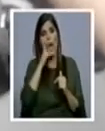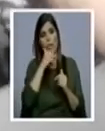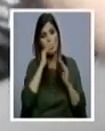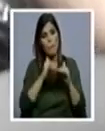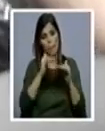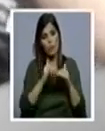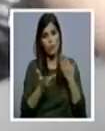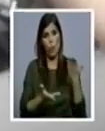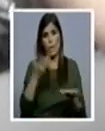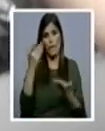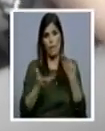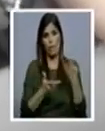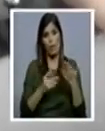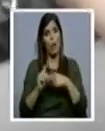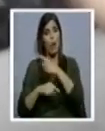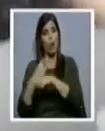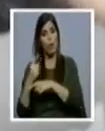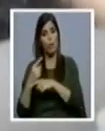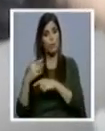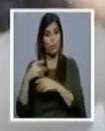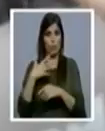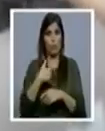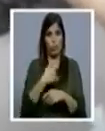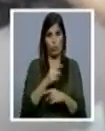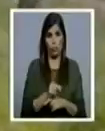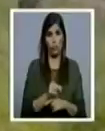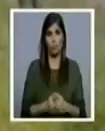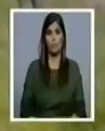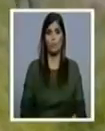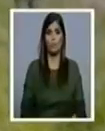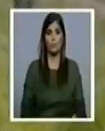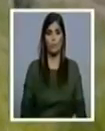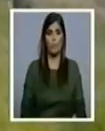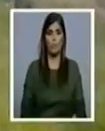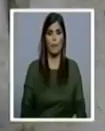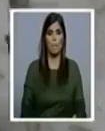aquecer menos comparativamente com outras no mundo.